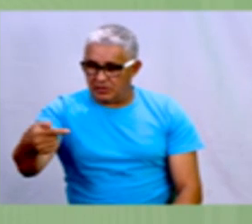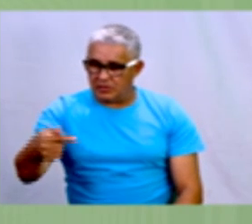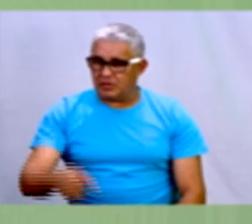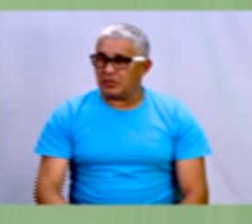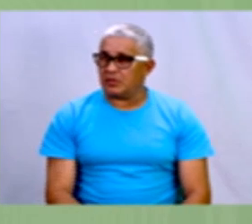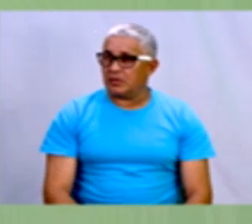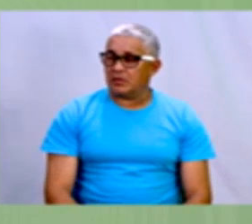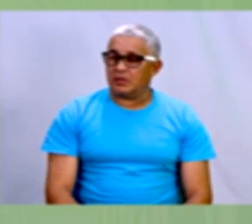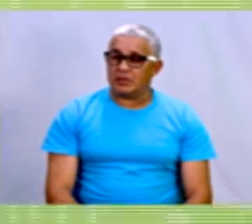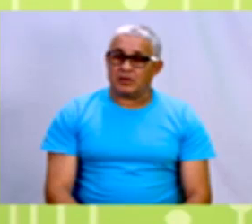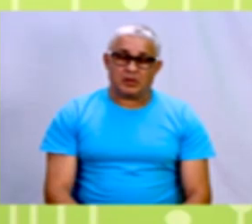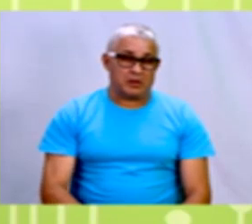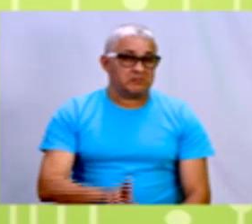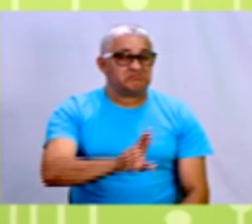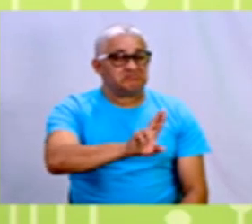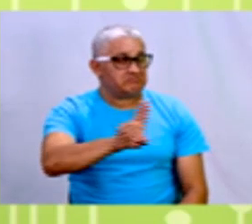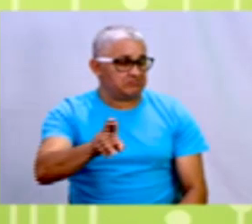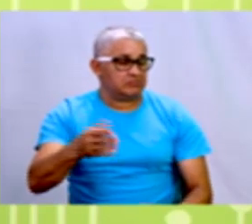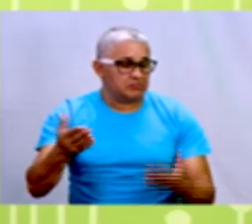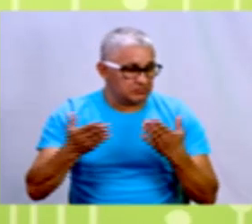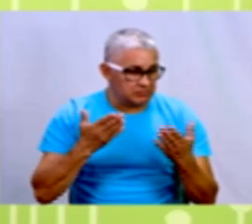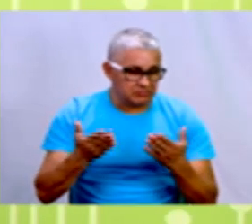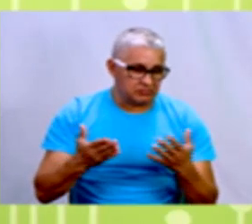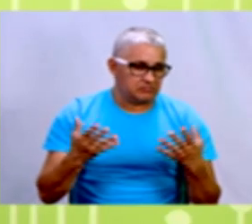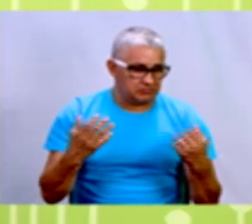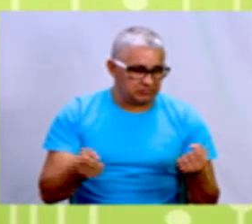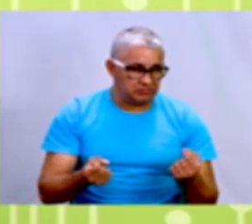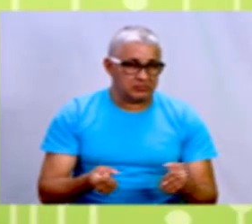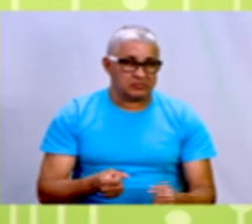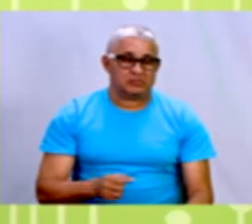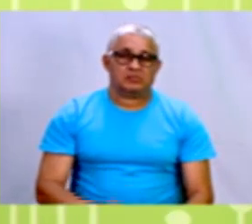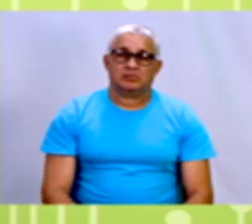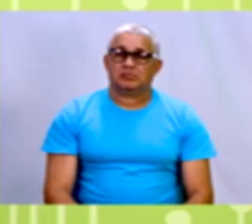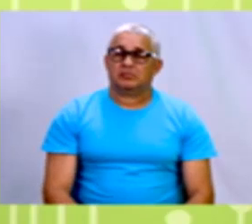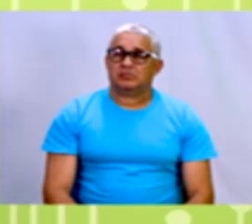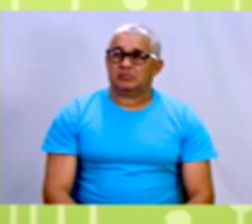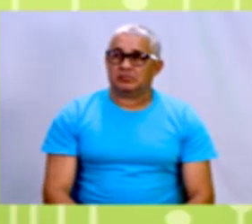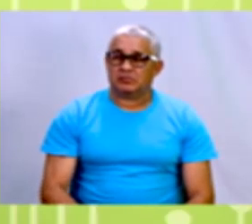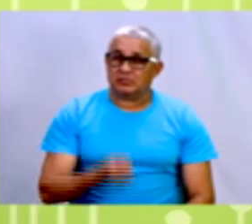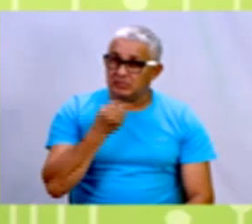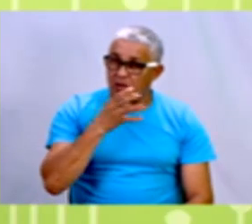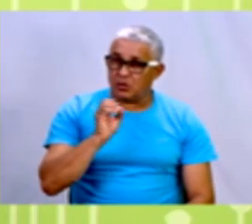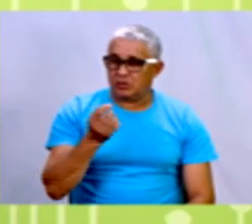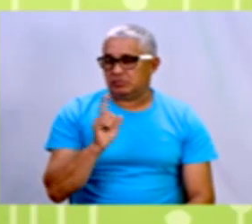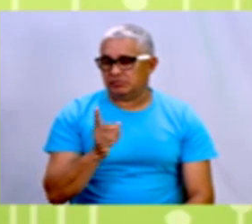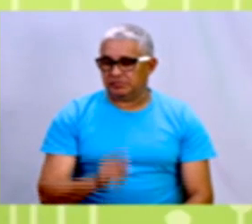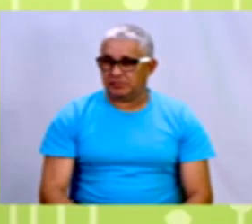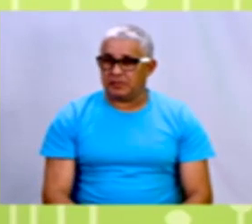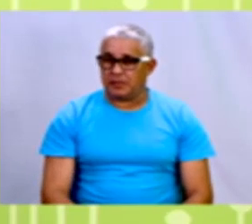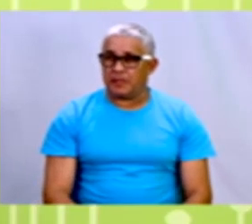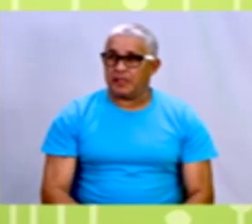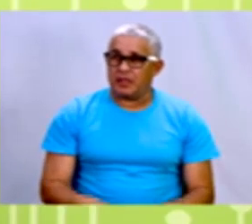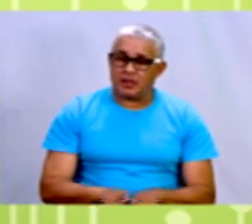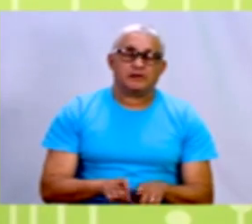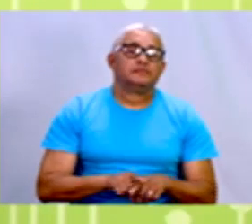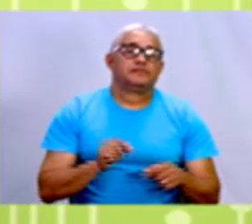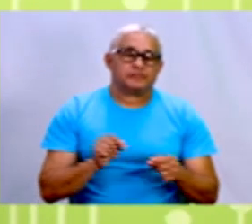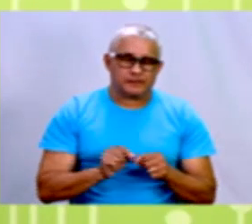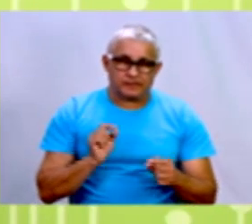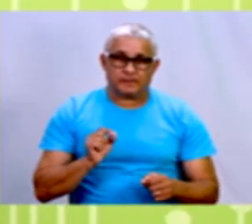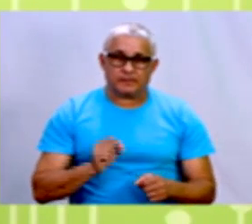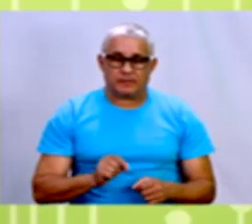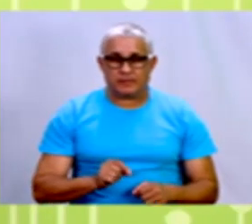3.696,47. Aí vai dele analisar se isso, do investidor analisar se isso é viável ou não. Fazemos isso também